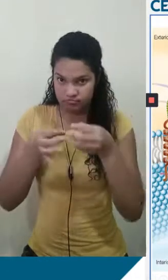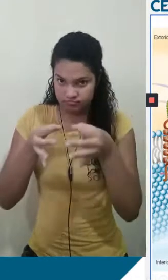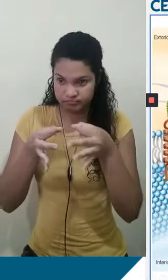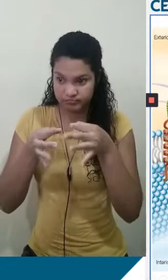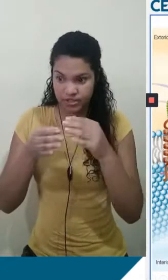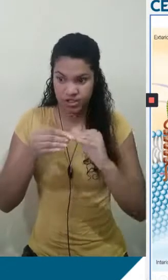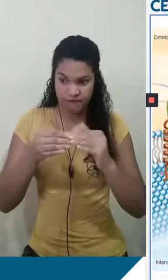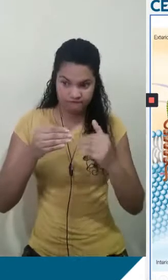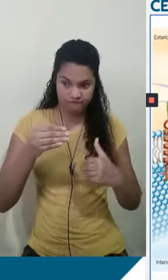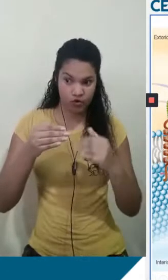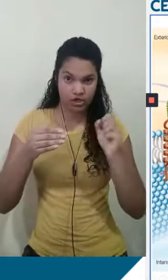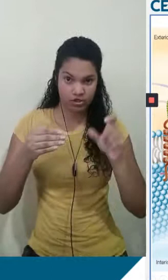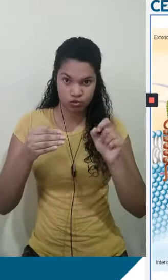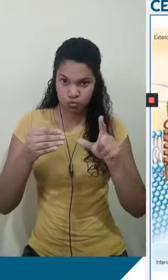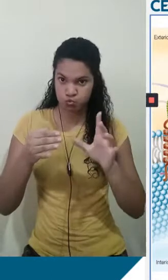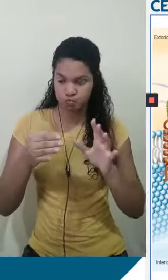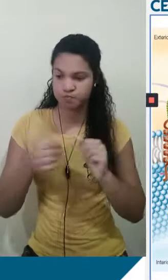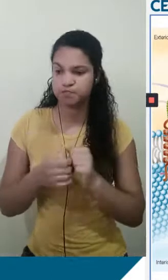tem afinidade pela água,